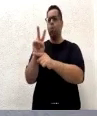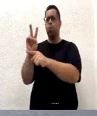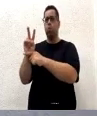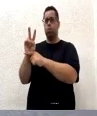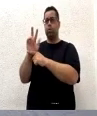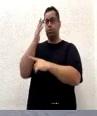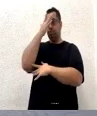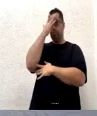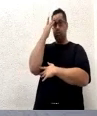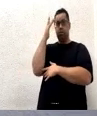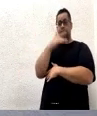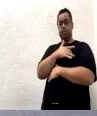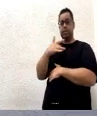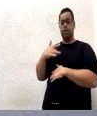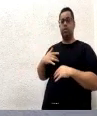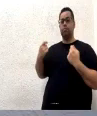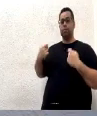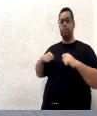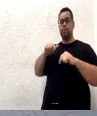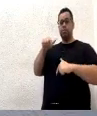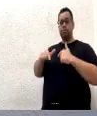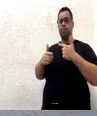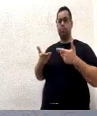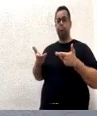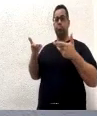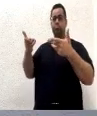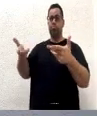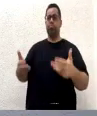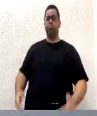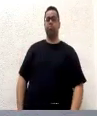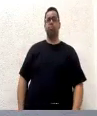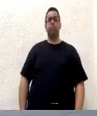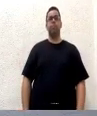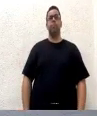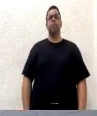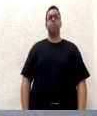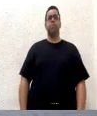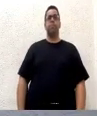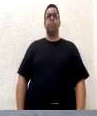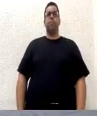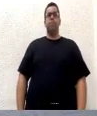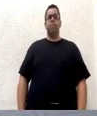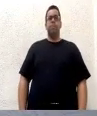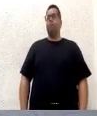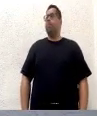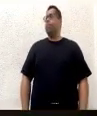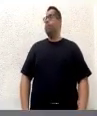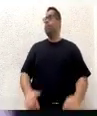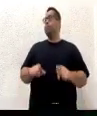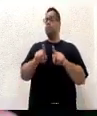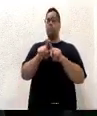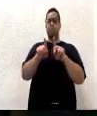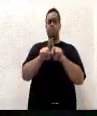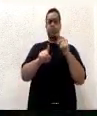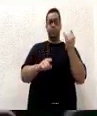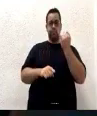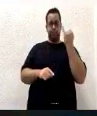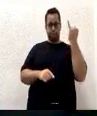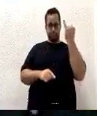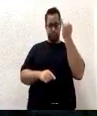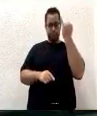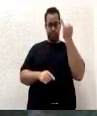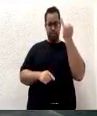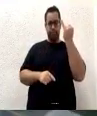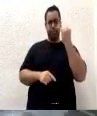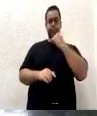trabalho. Né? Então, aí uma outra coisa que acho que é importante a gente relatar é sobre a questão da